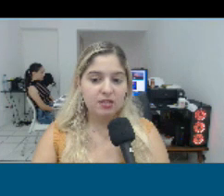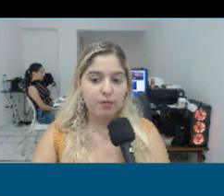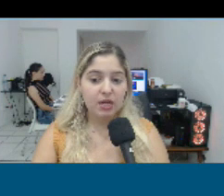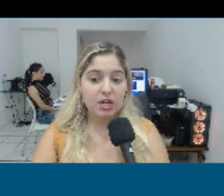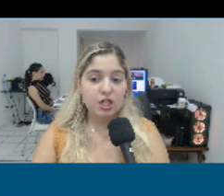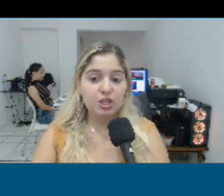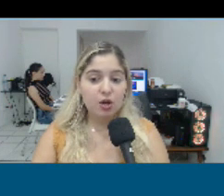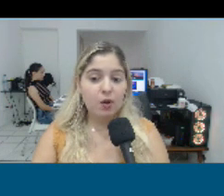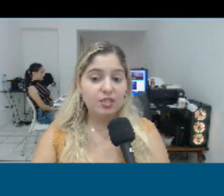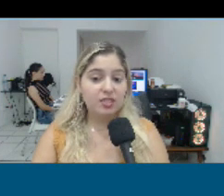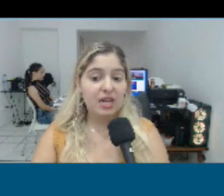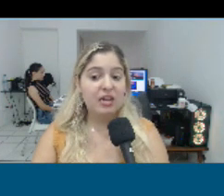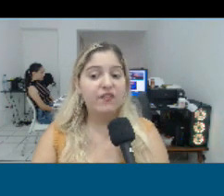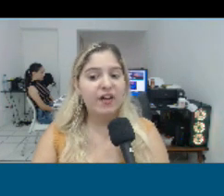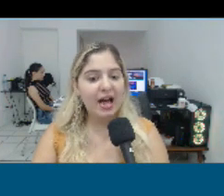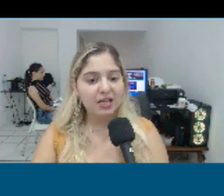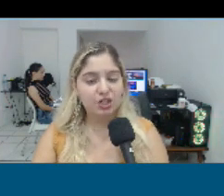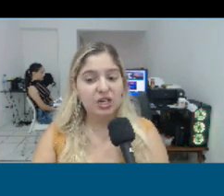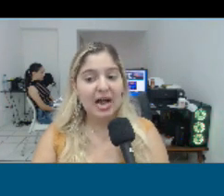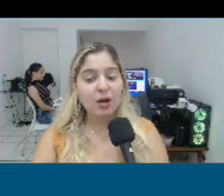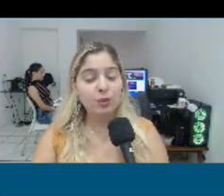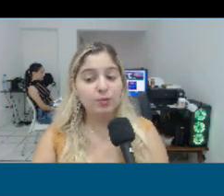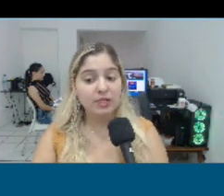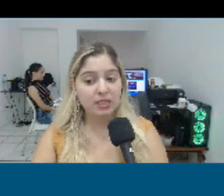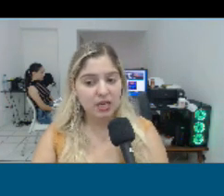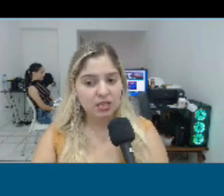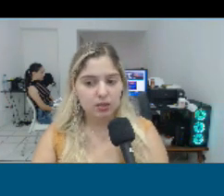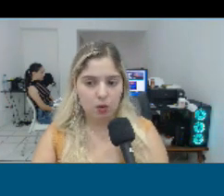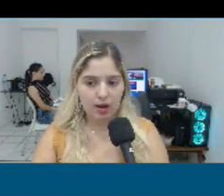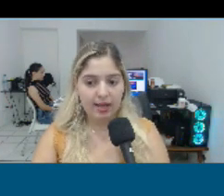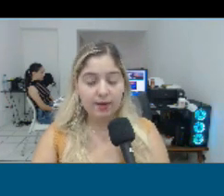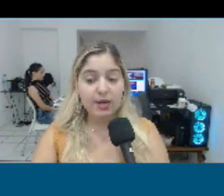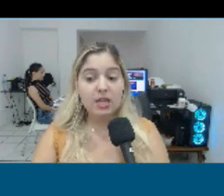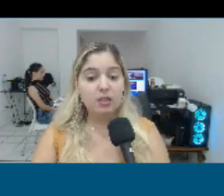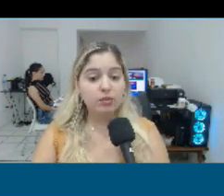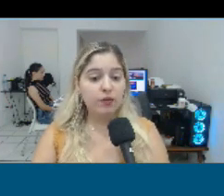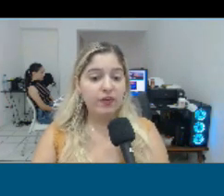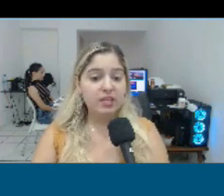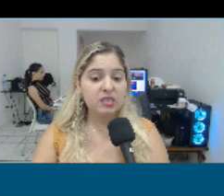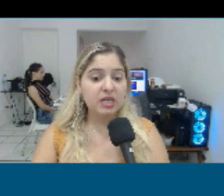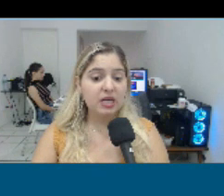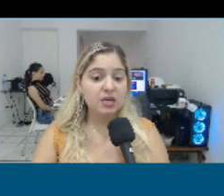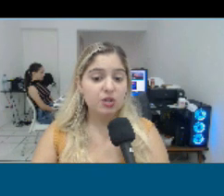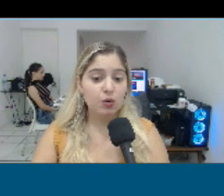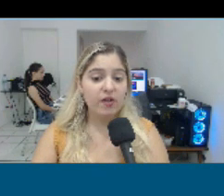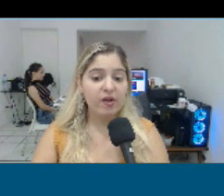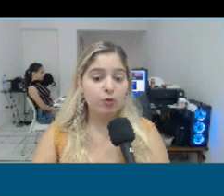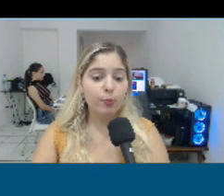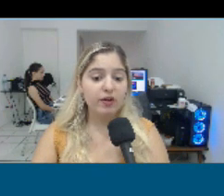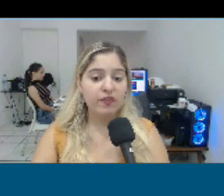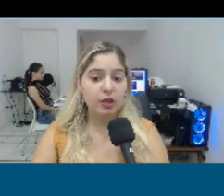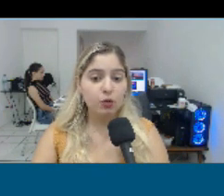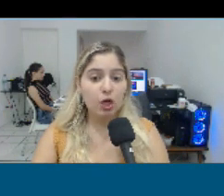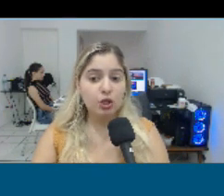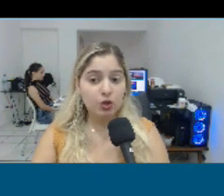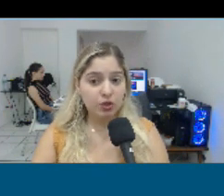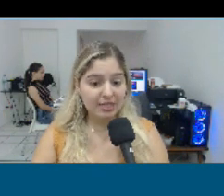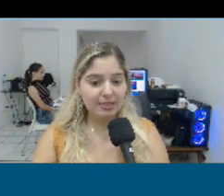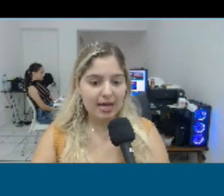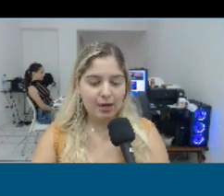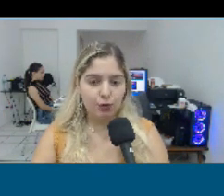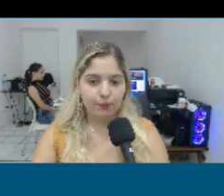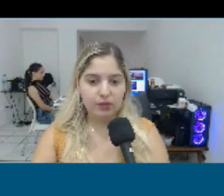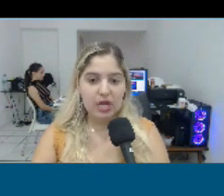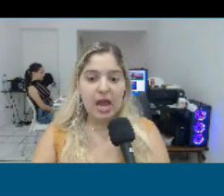do PSB, chegou a dizer que falas de Carlos Mesquita, seu colega, não são feitas sem antes um aval do prefeito